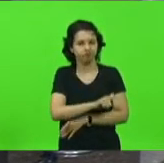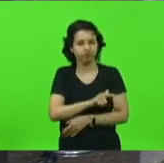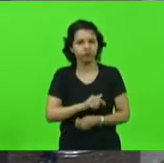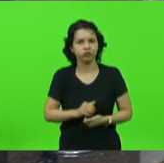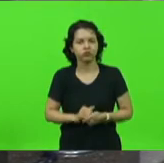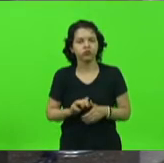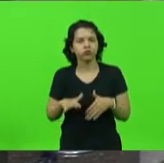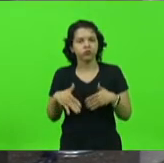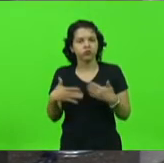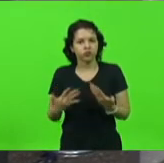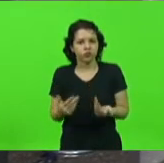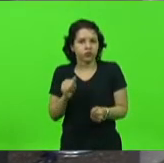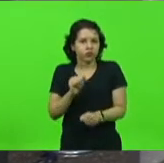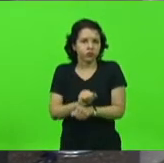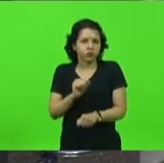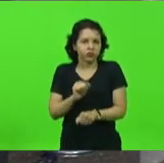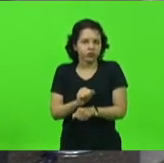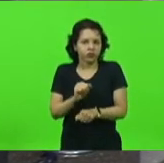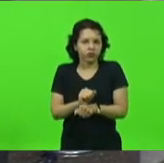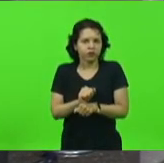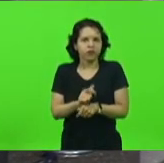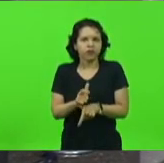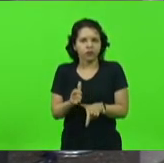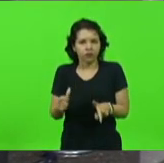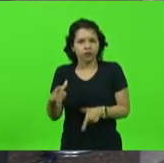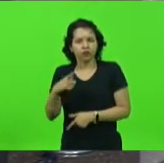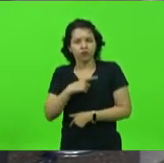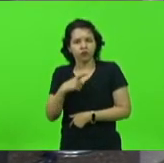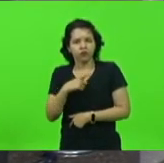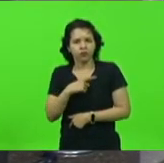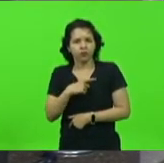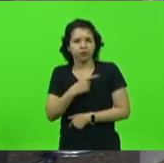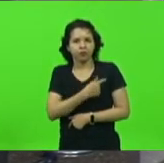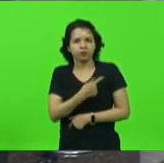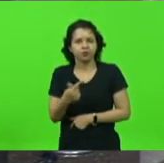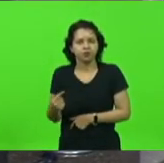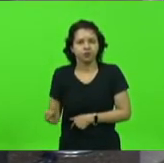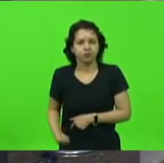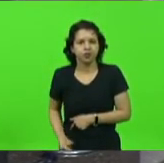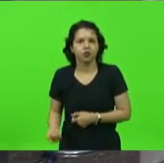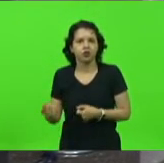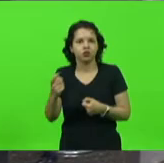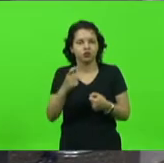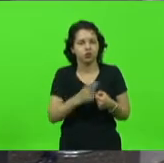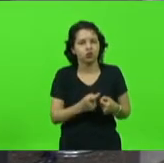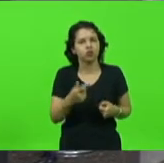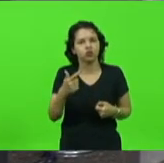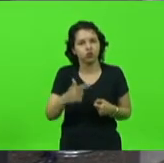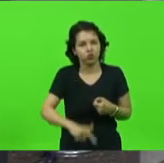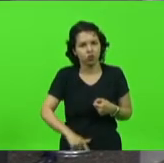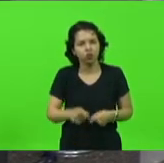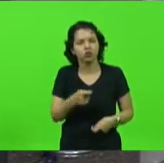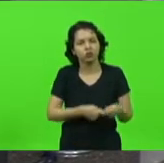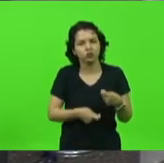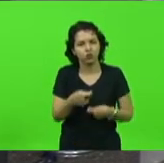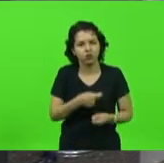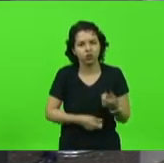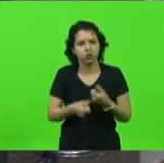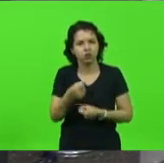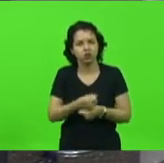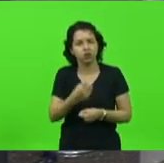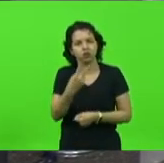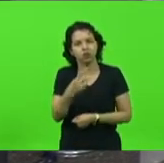uma espera muito grande. O governo voltou a negociar em 2021 e